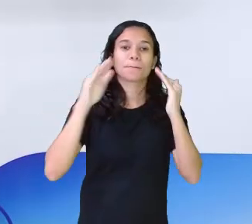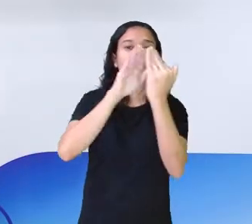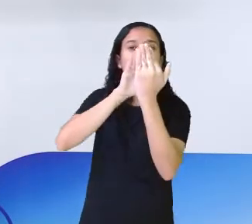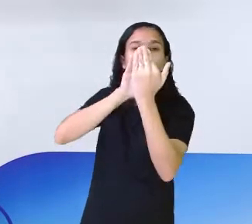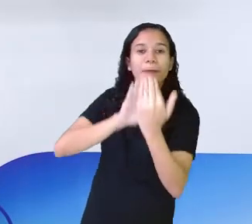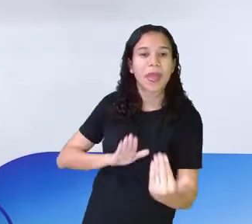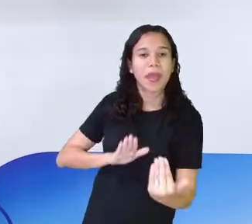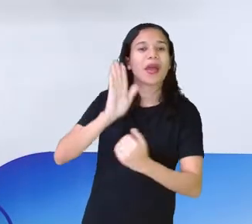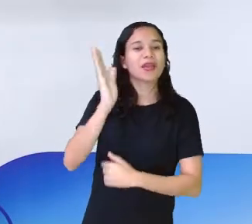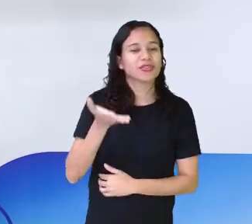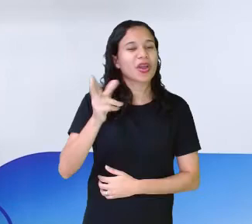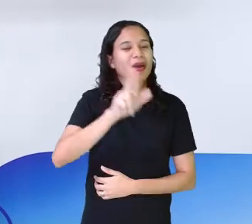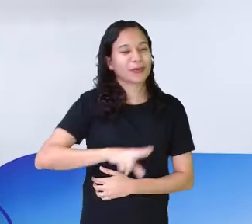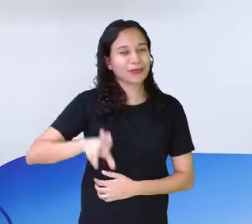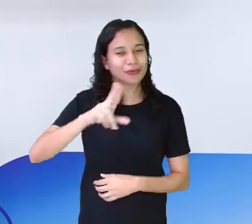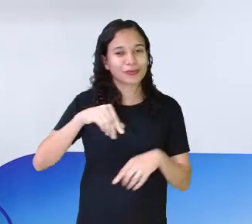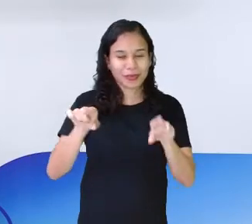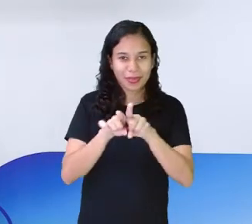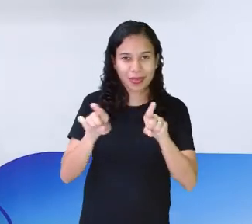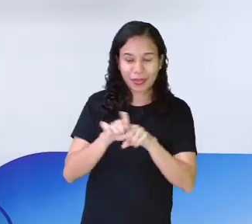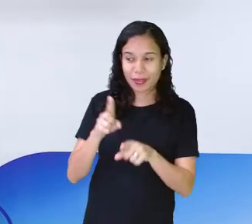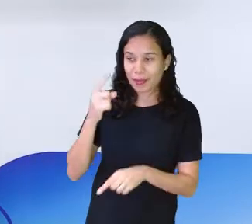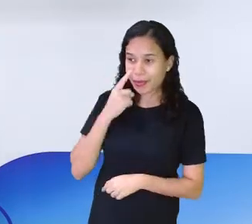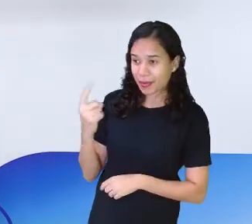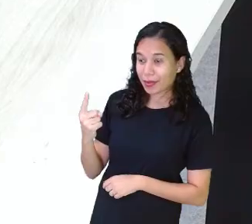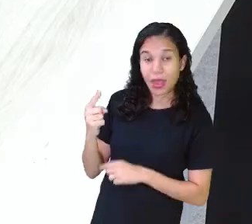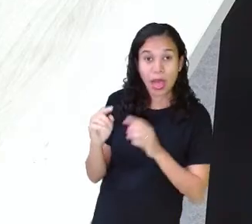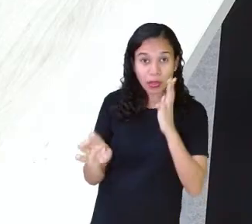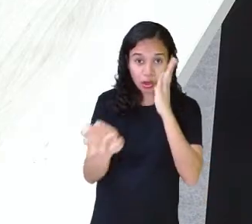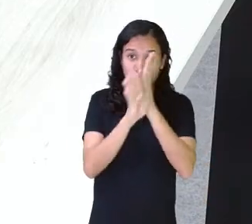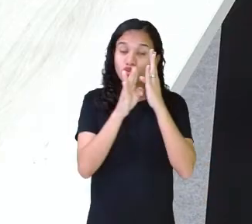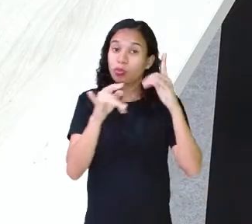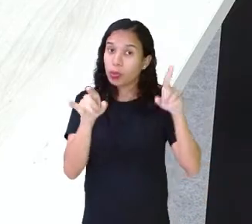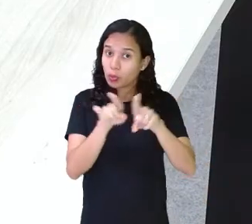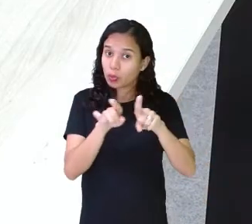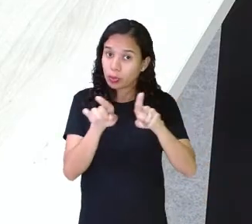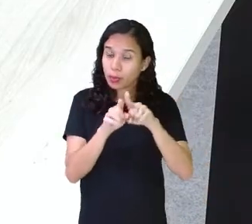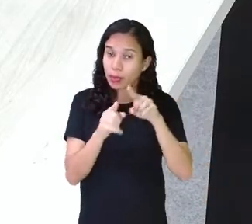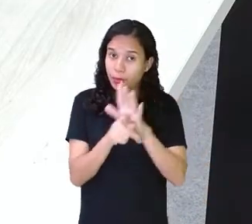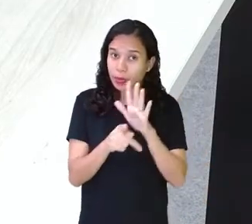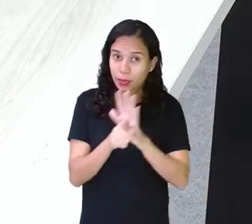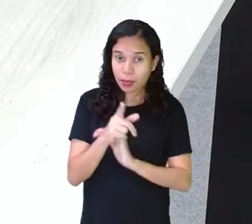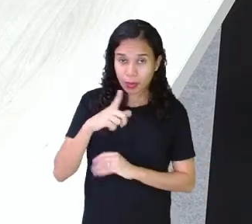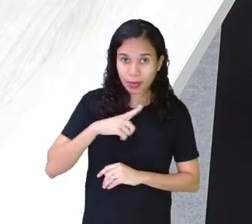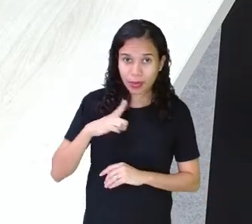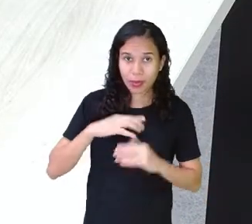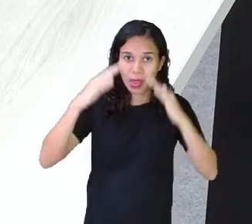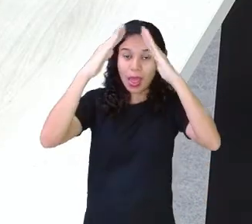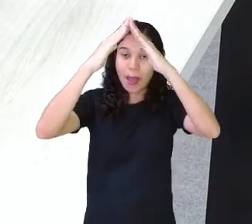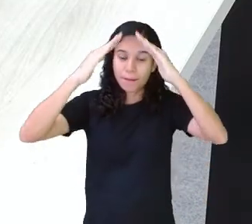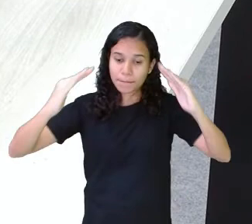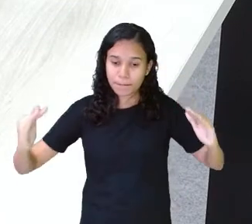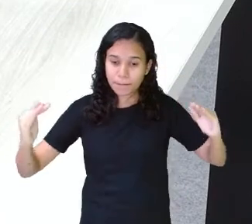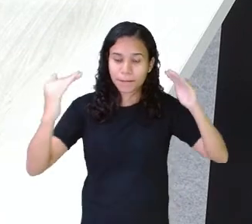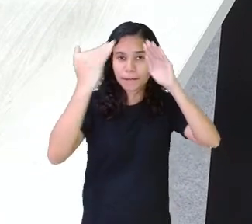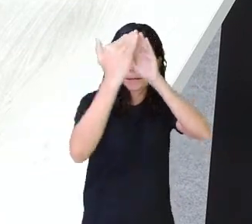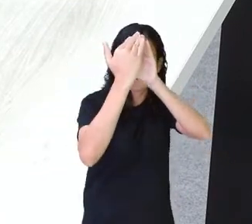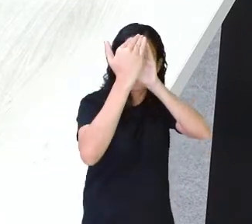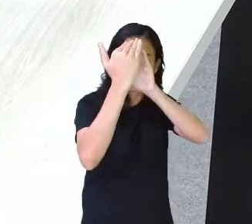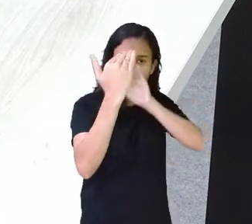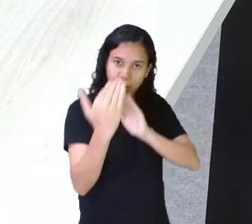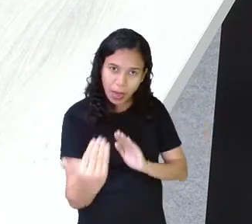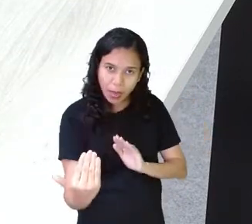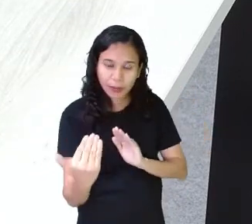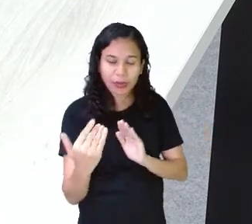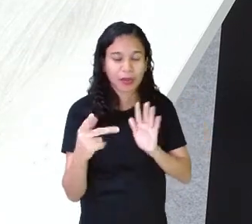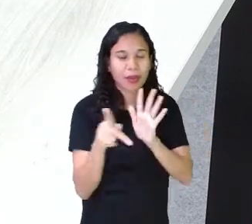já trabalhou com ela também. A gente já descobriu, inclusive, que as pirâmides, né? As